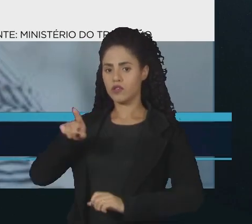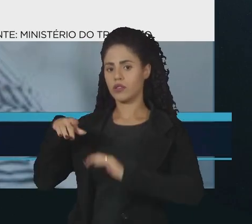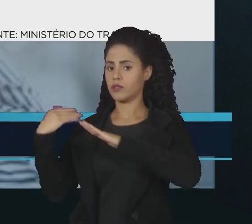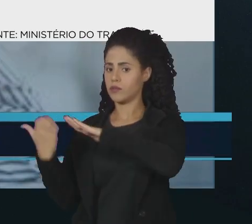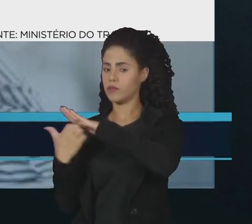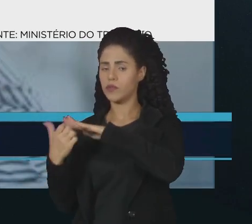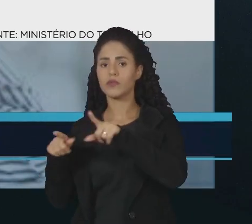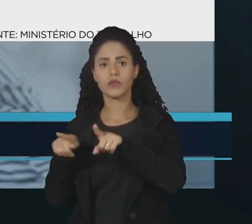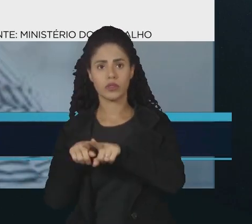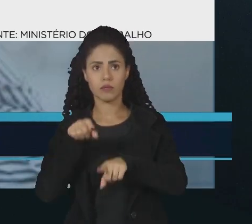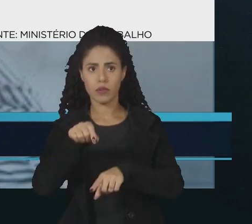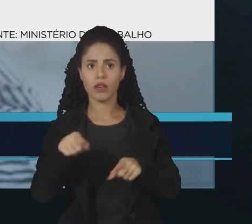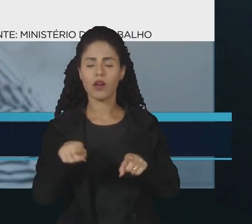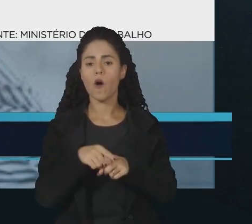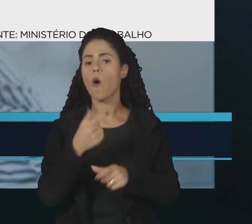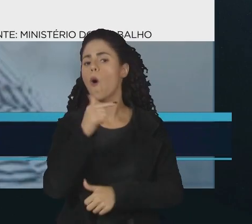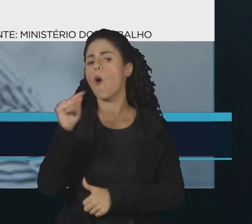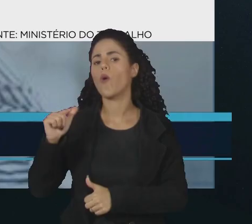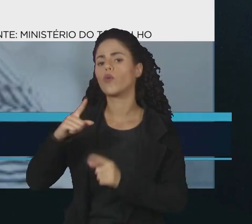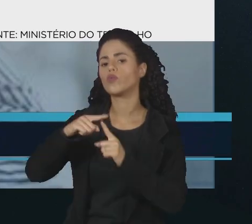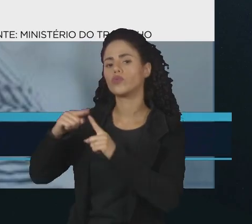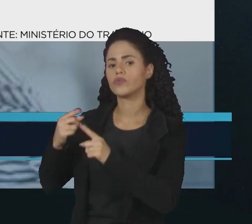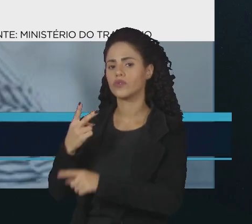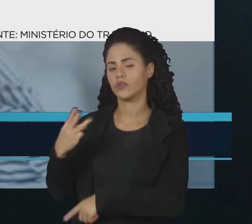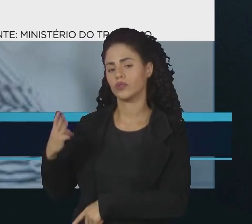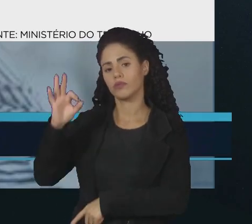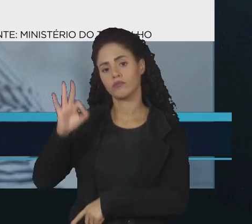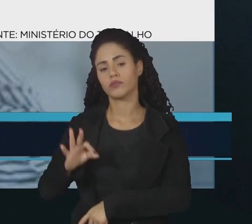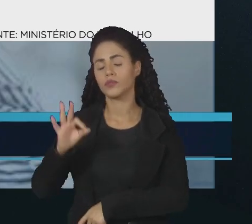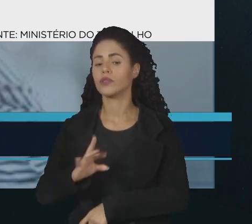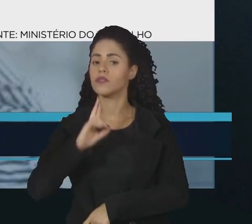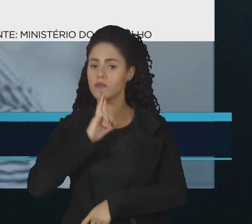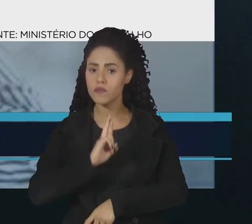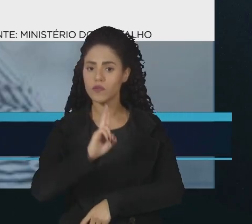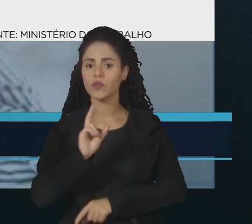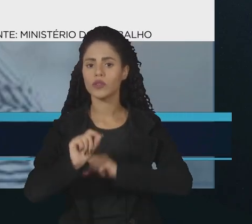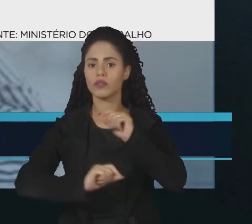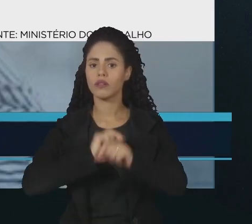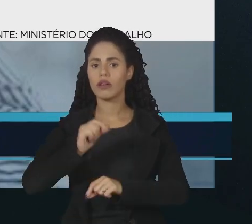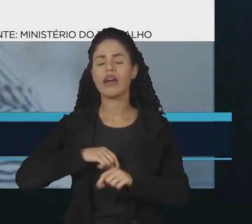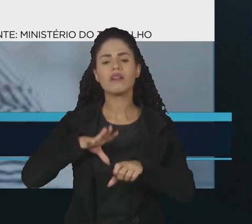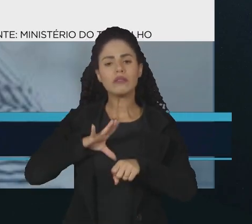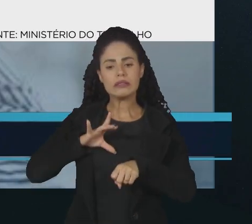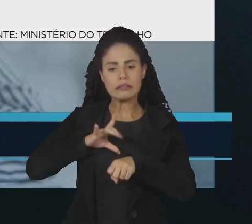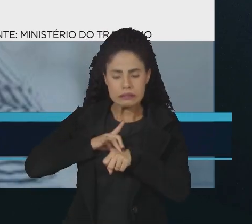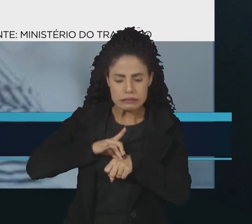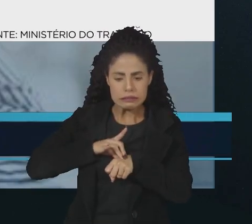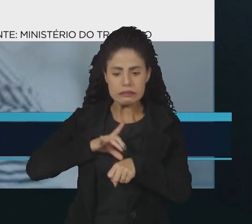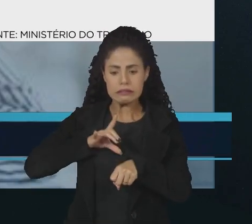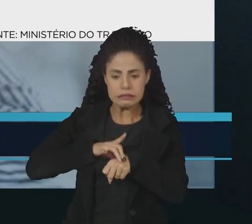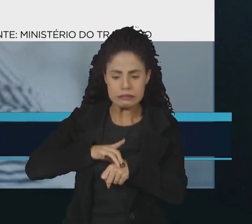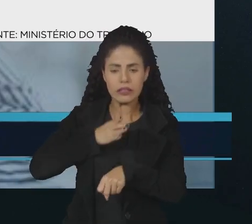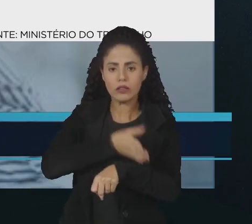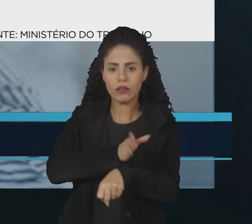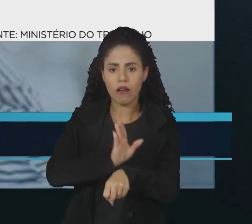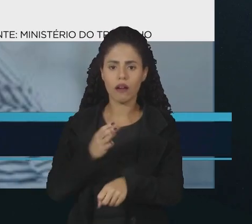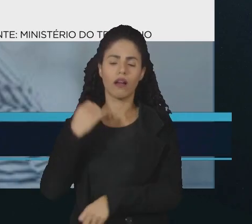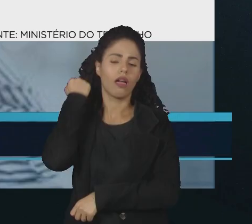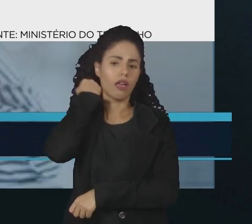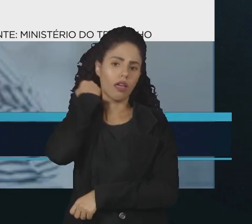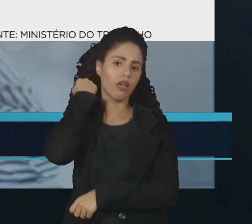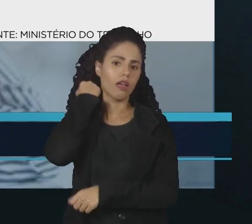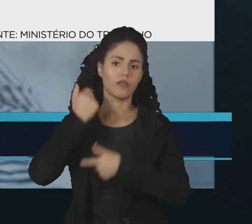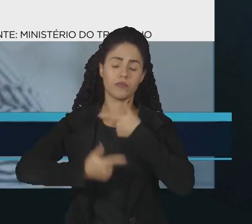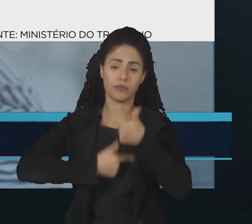Nos motivos secundários, 23% relataram adoecimento provocado pelo estresse no